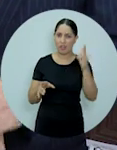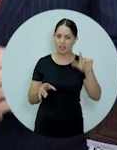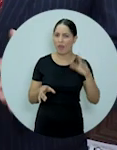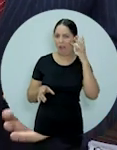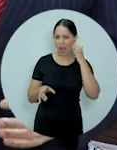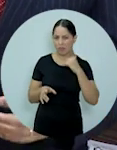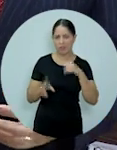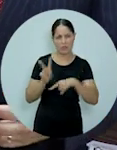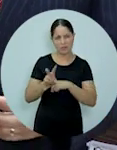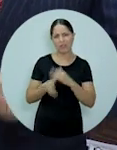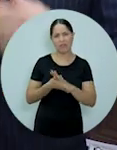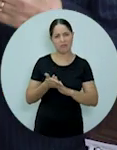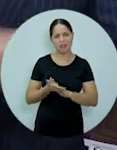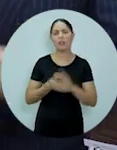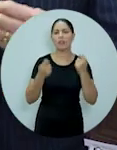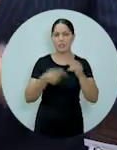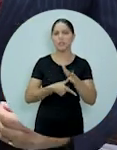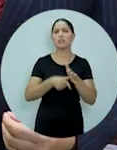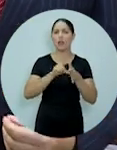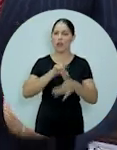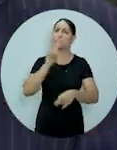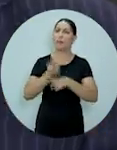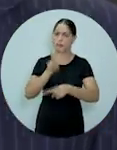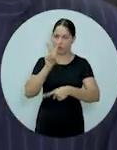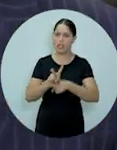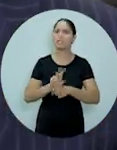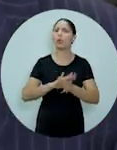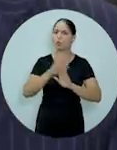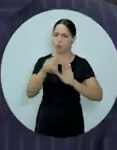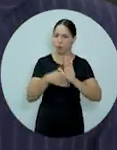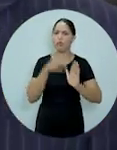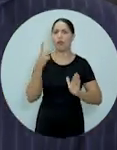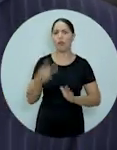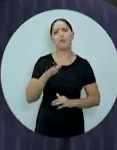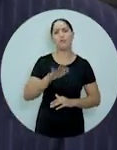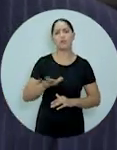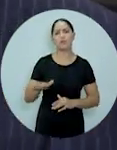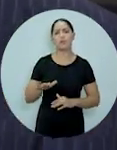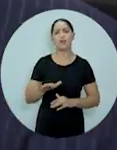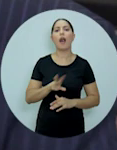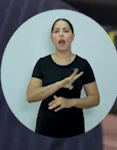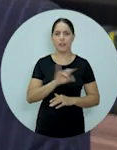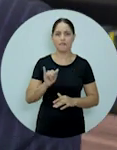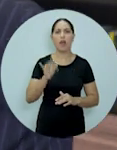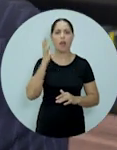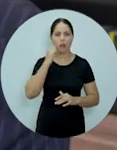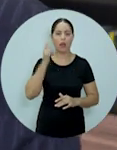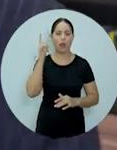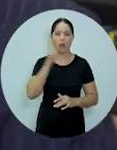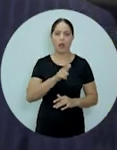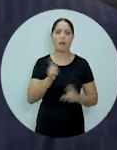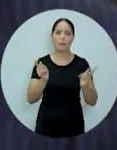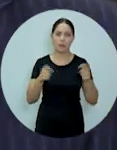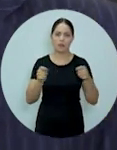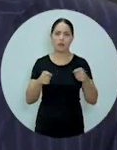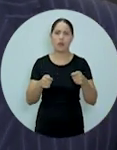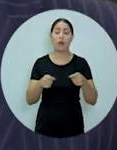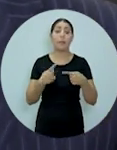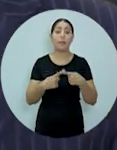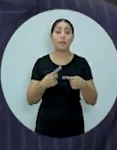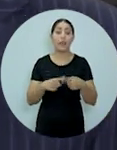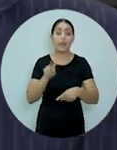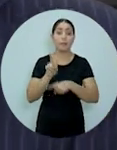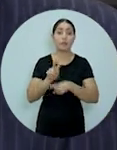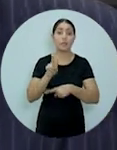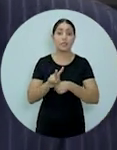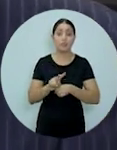adoção sem considerar fundamentalmente a proteção integral dessa criança, porque é essa proteção que vai propiciar a